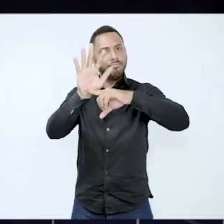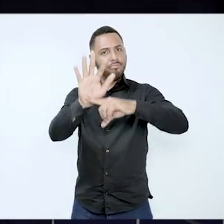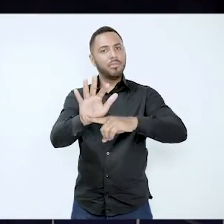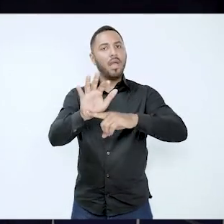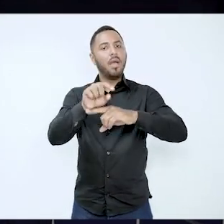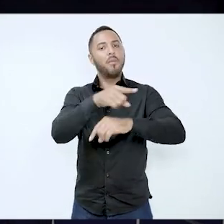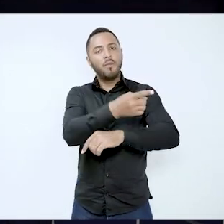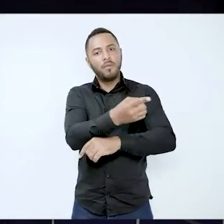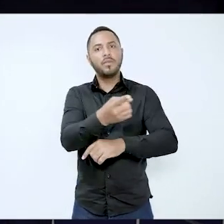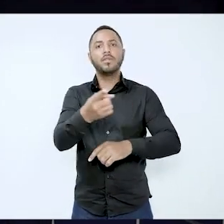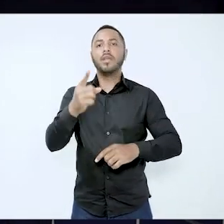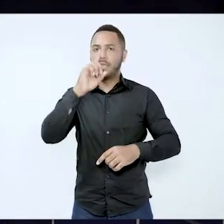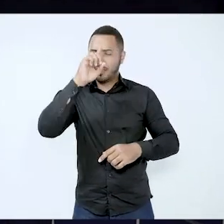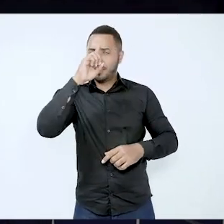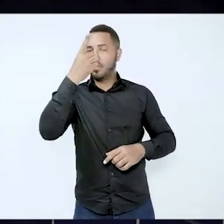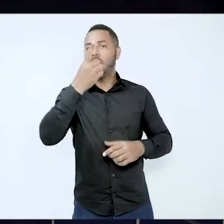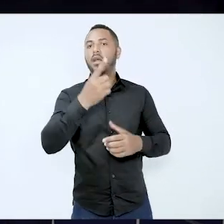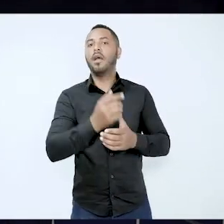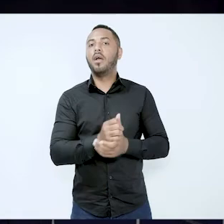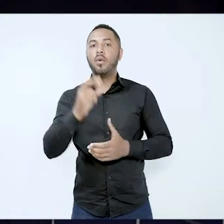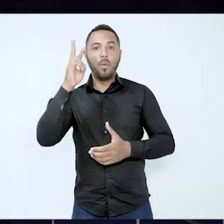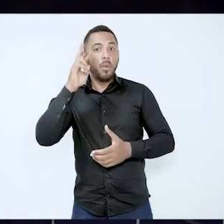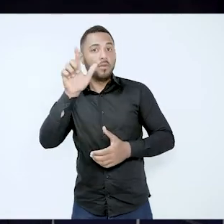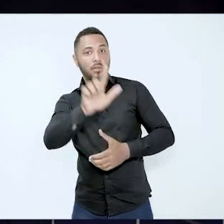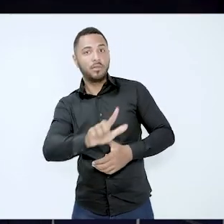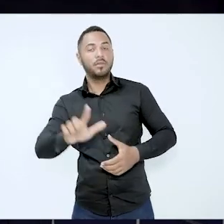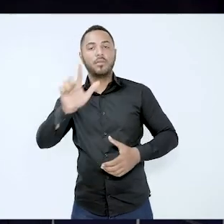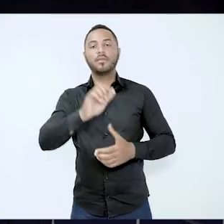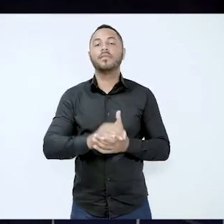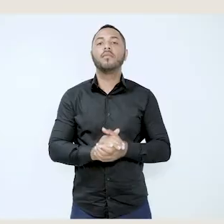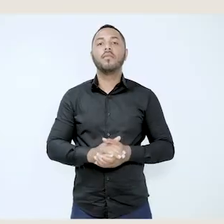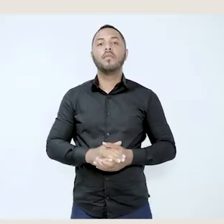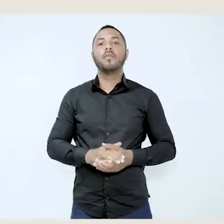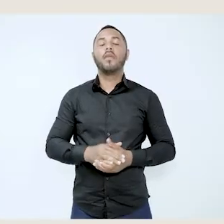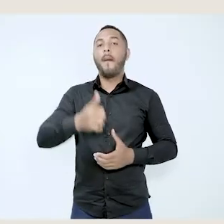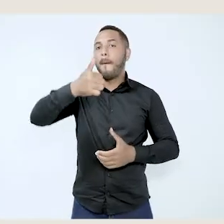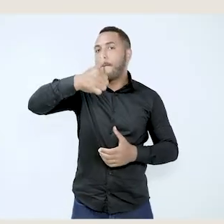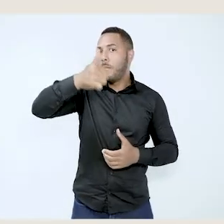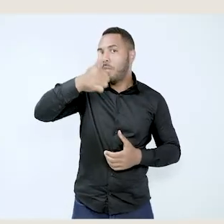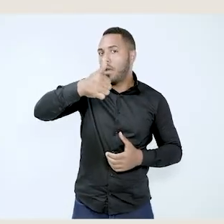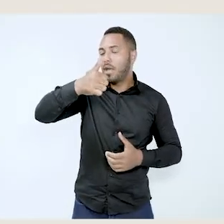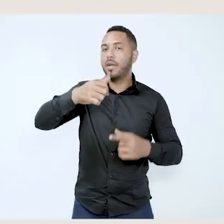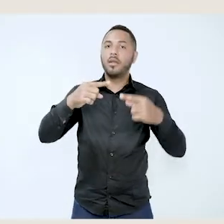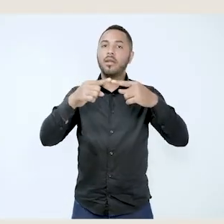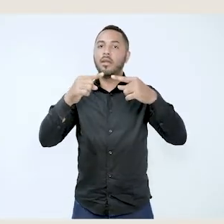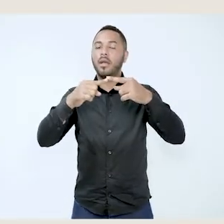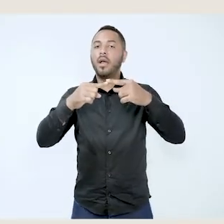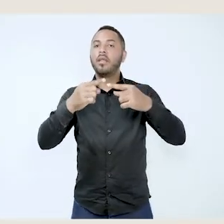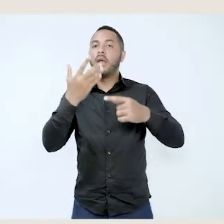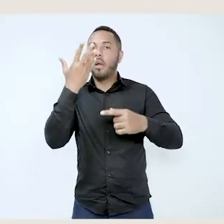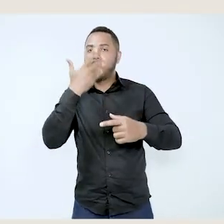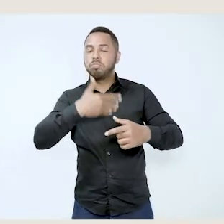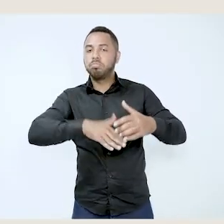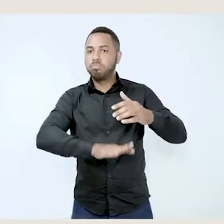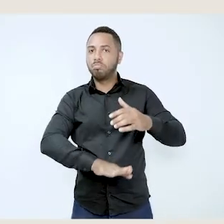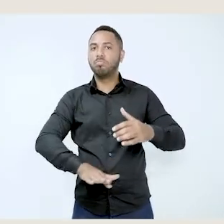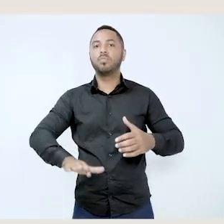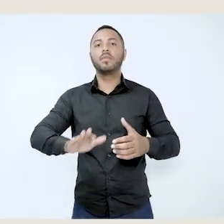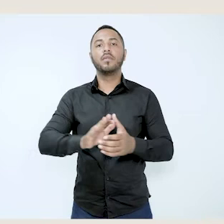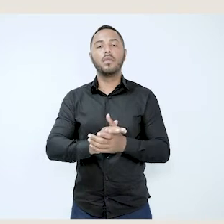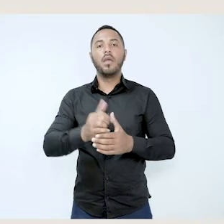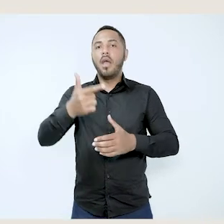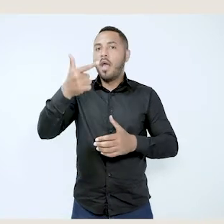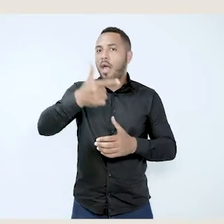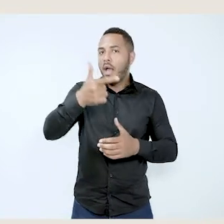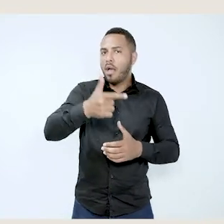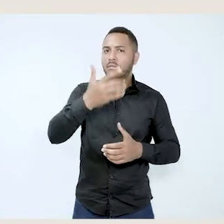se tornar uma memória literária. A primeira delas tem a ver com brincadeiras de criança. A segunda,